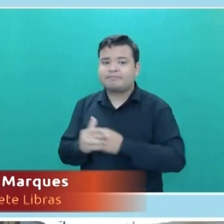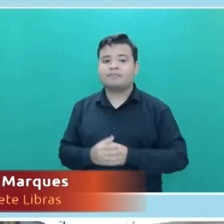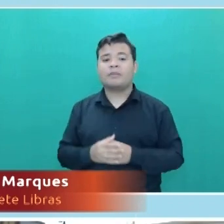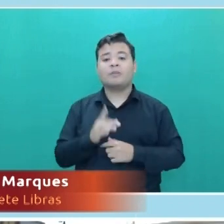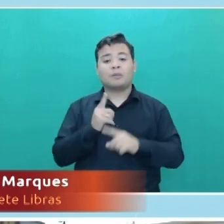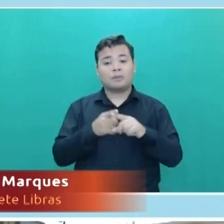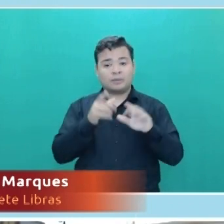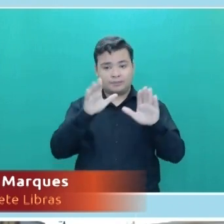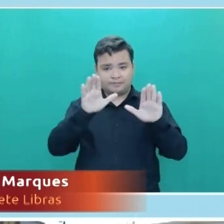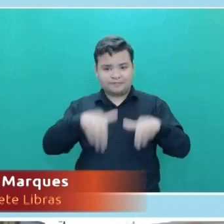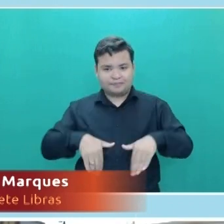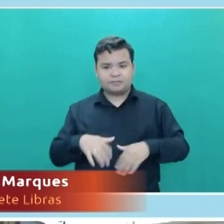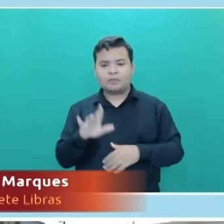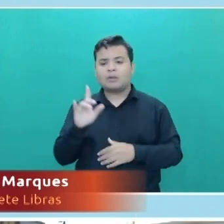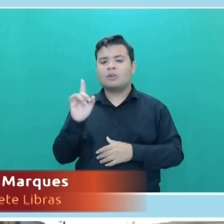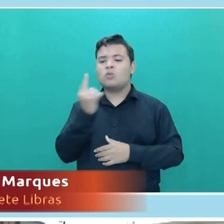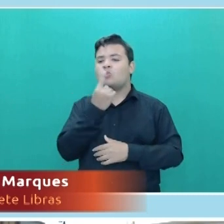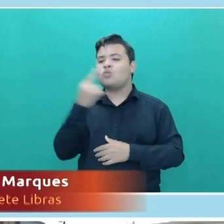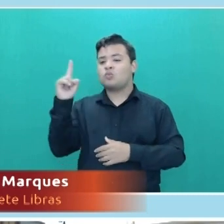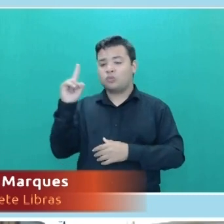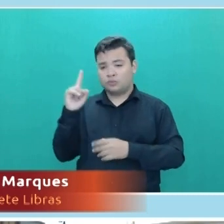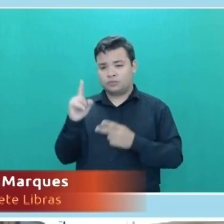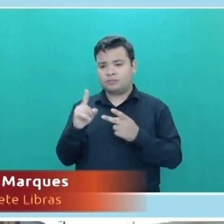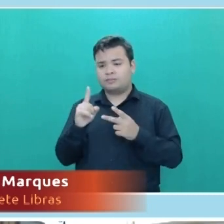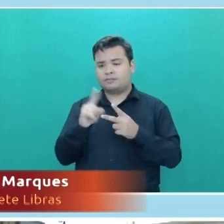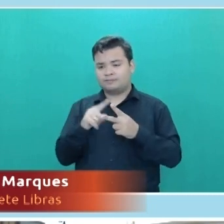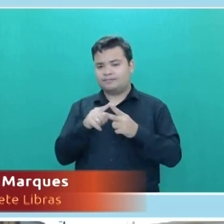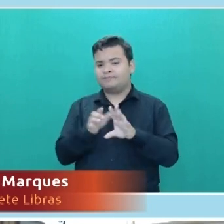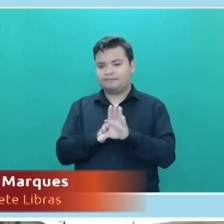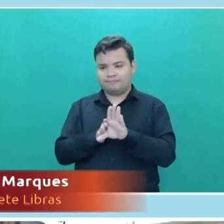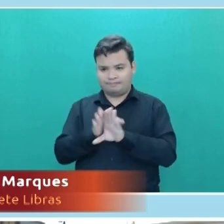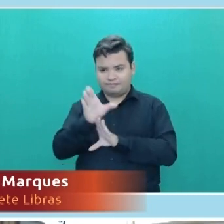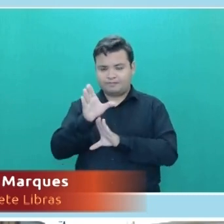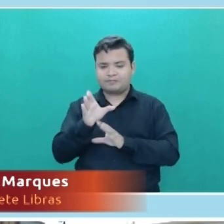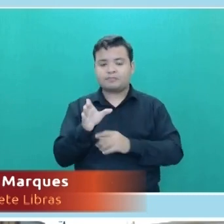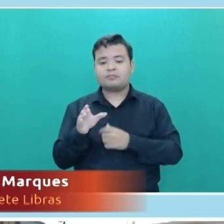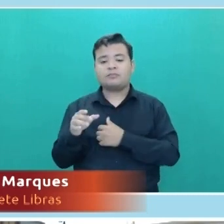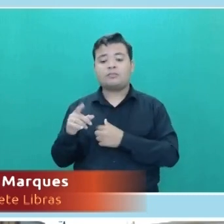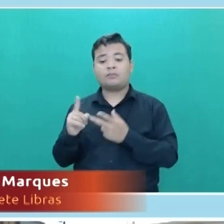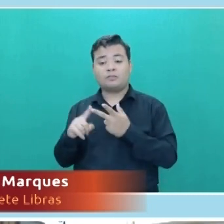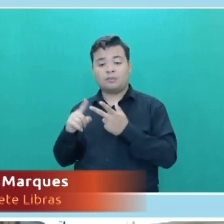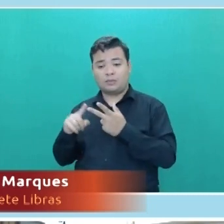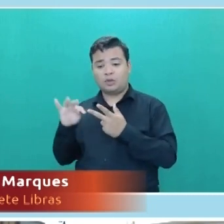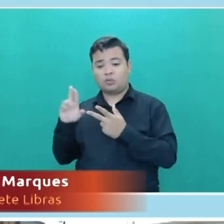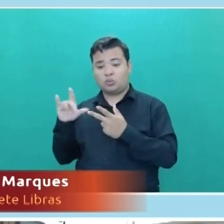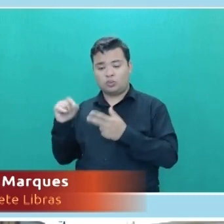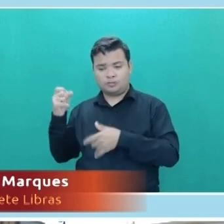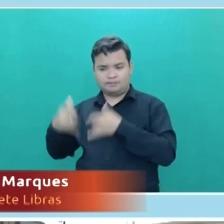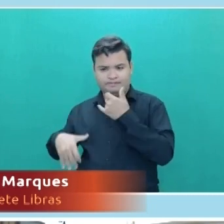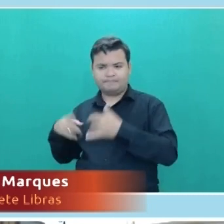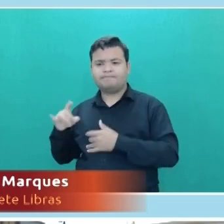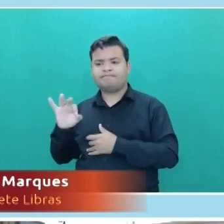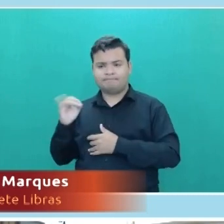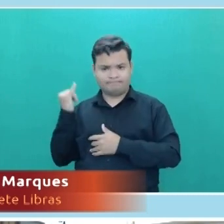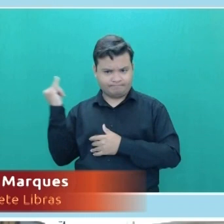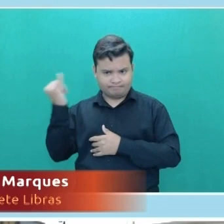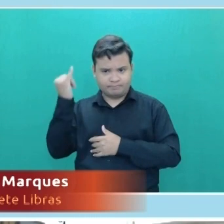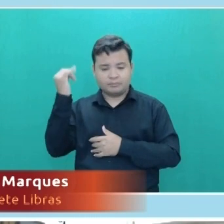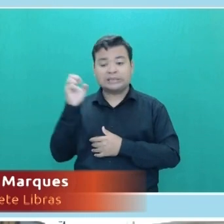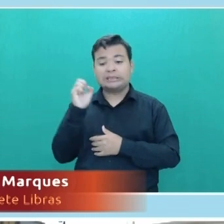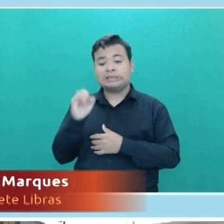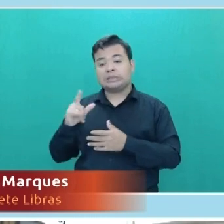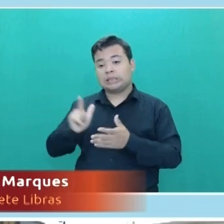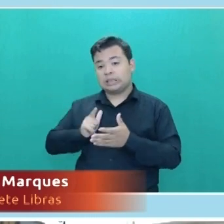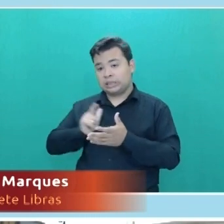finalizar, só para pedir uma última orientação, então, do Marco. O juiz Túlio colocou uma questão muito importante, que quando há um vínculo,